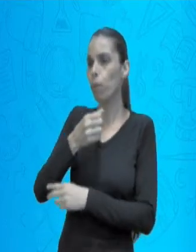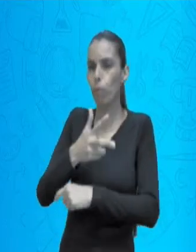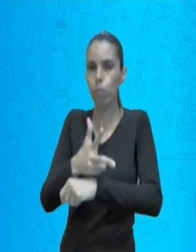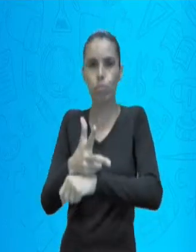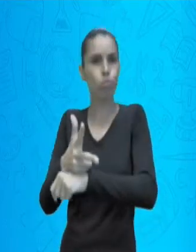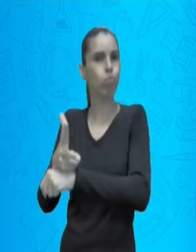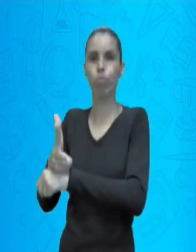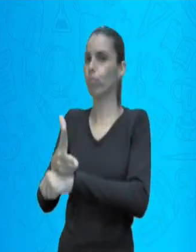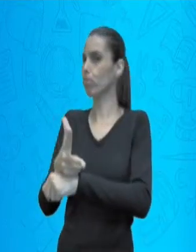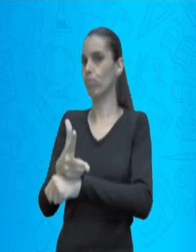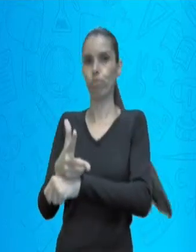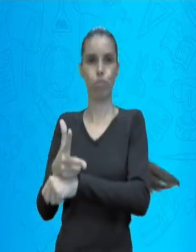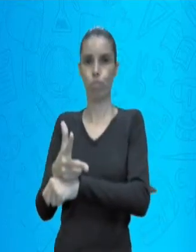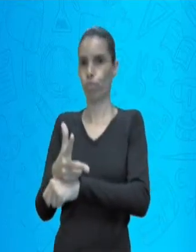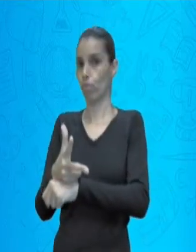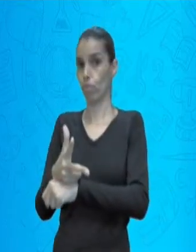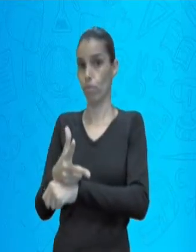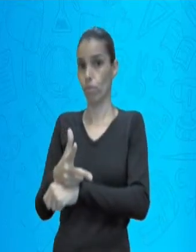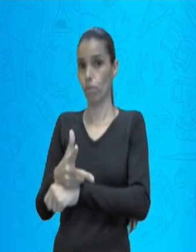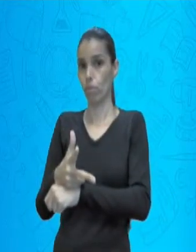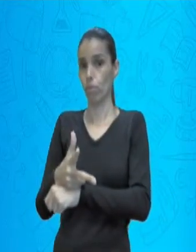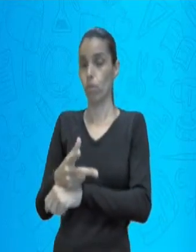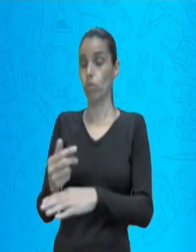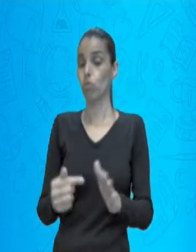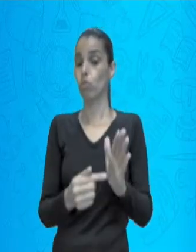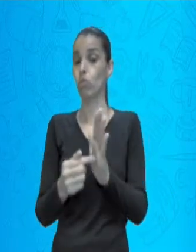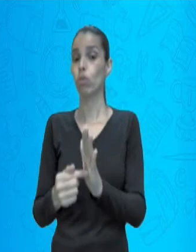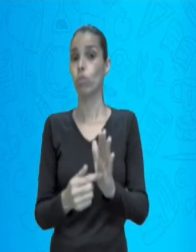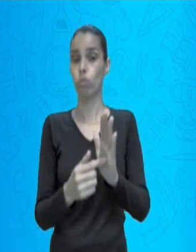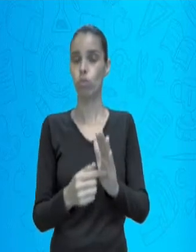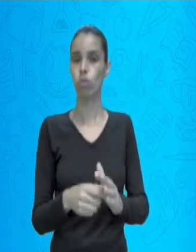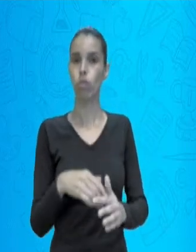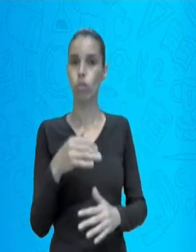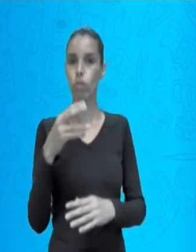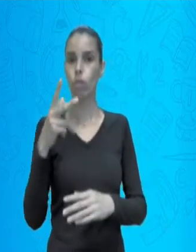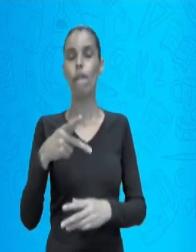estamos falando da biografia escrita.